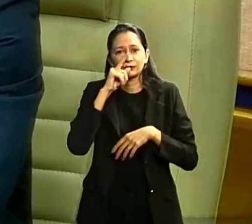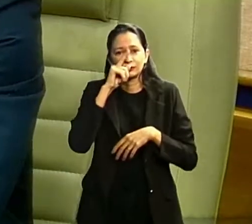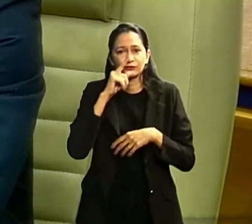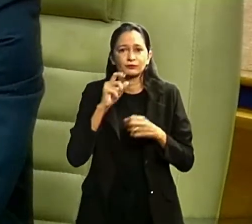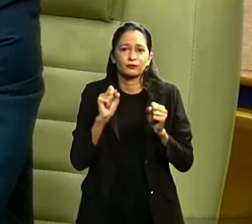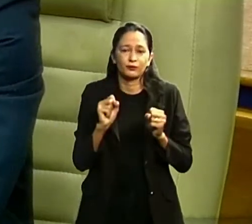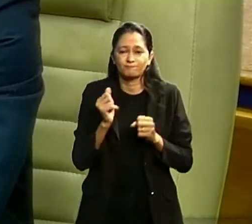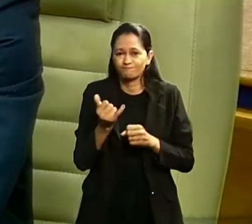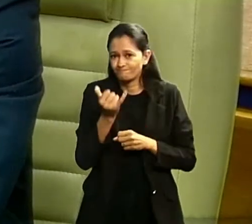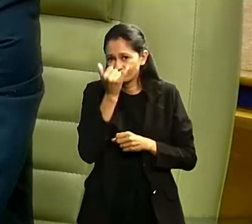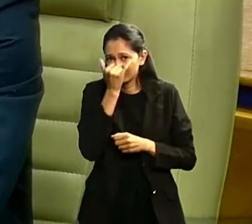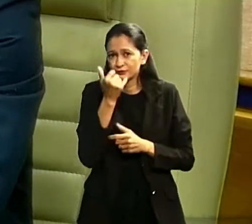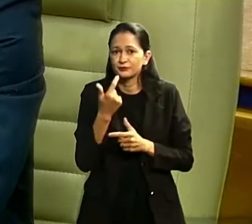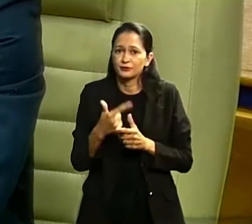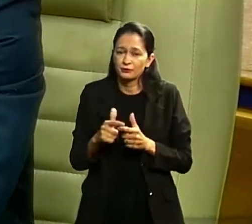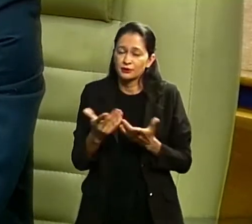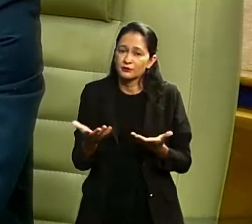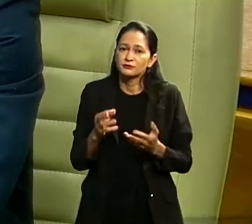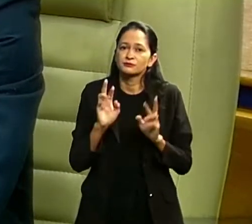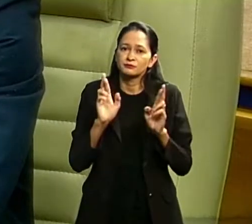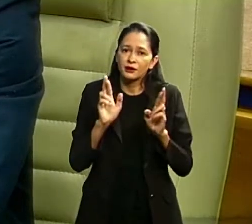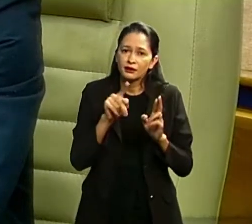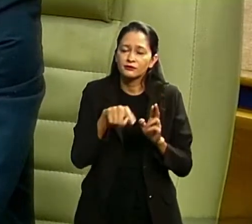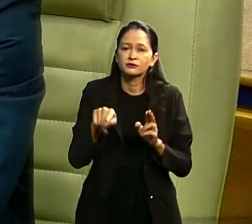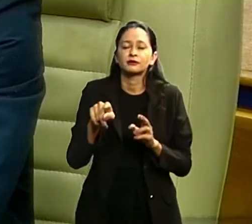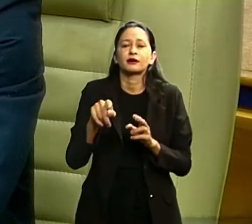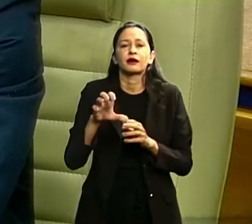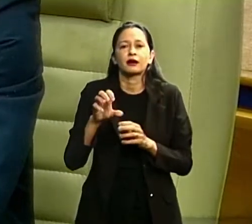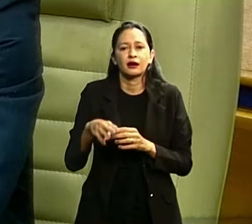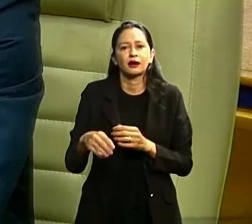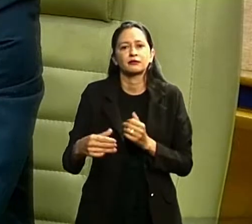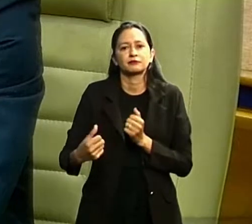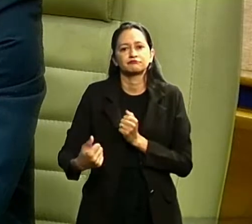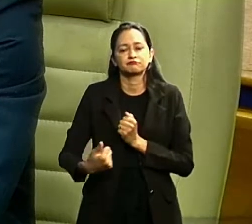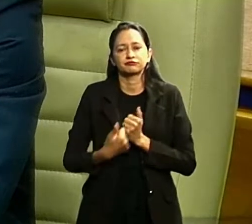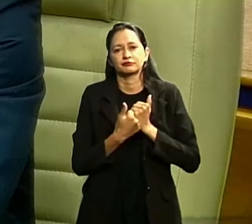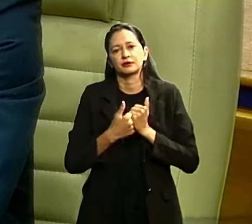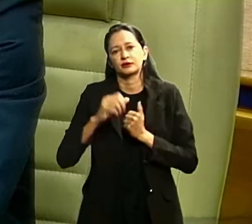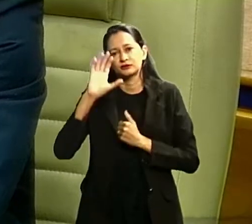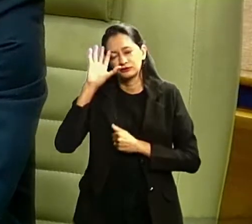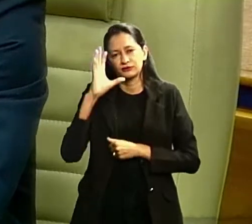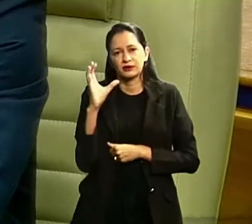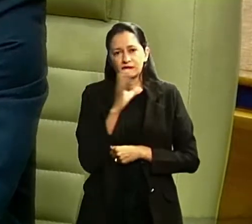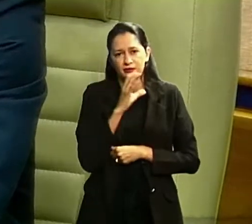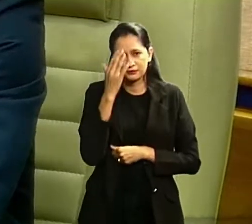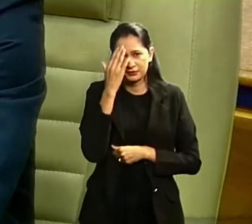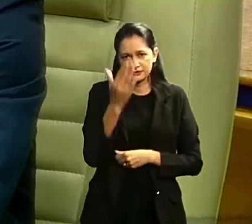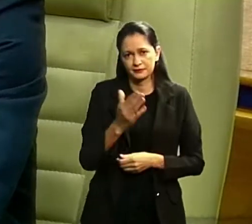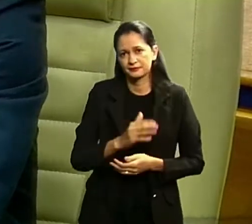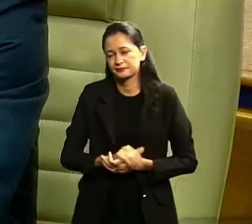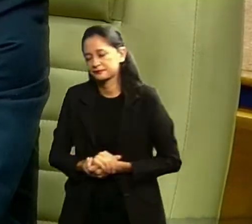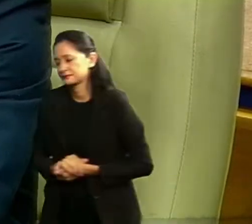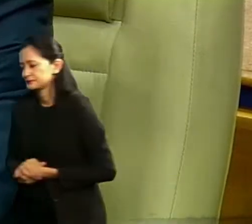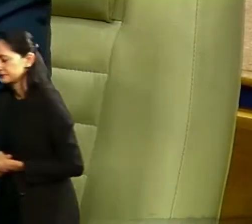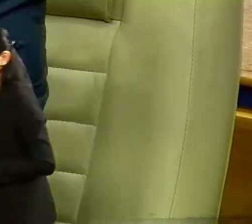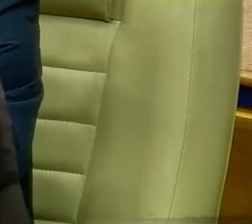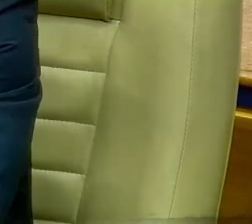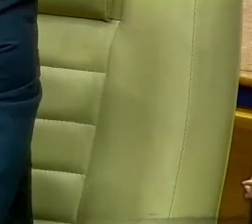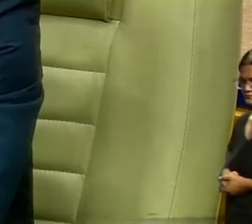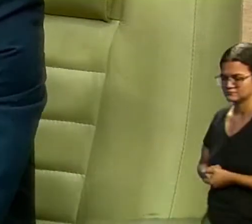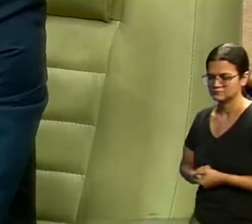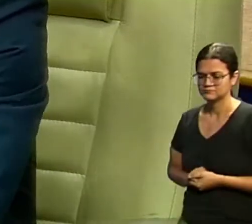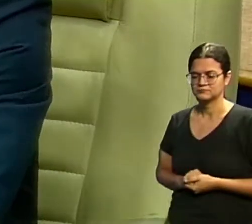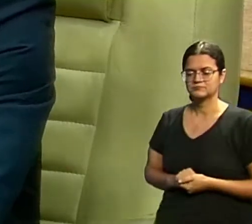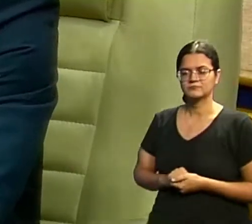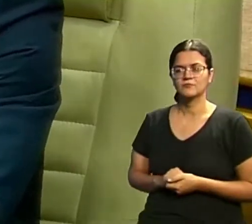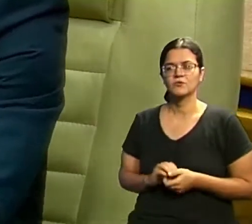uma tragédia. Então, a gente pede o apoio da casa na cobrança dessa solução o mais rápido possível. Obrigado. Qual que é a rua, vereador? De